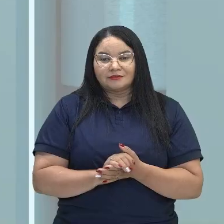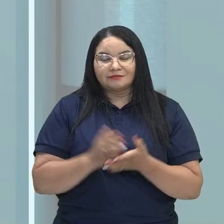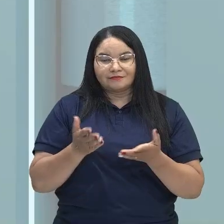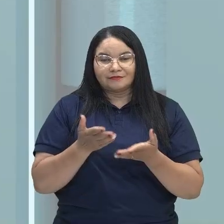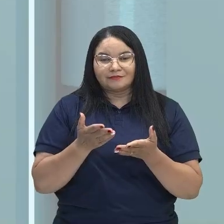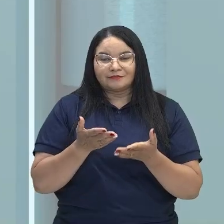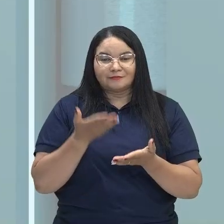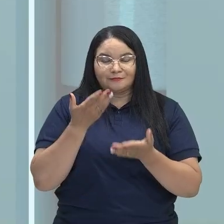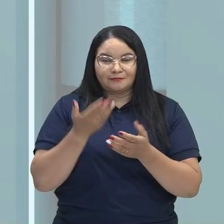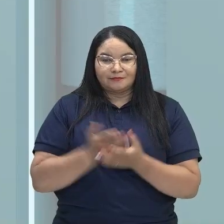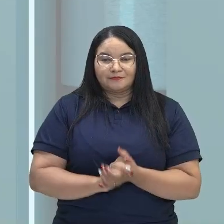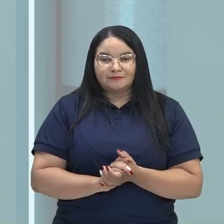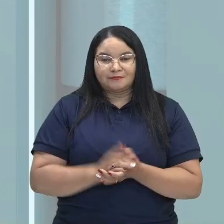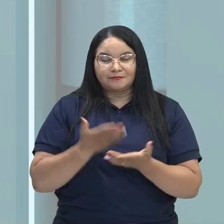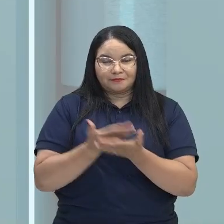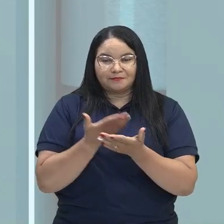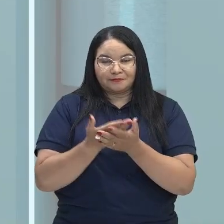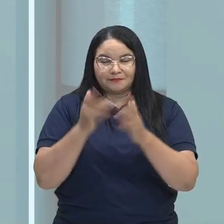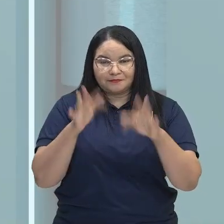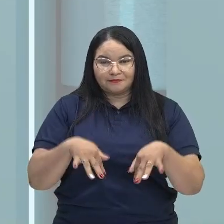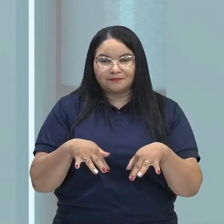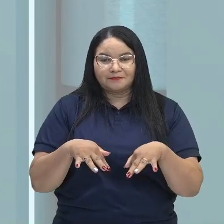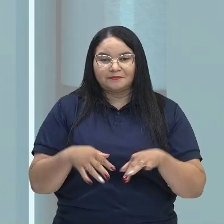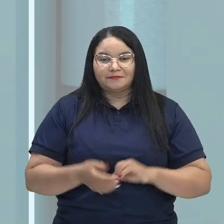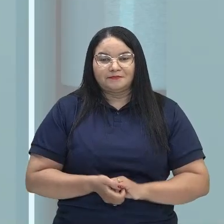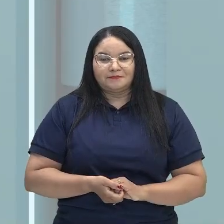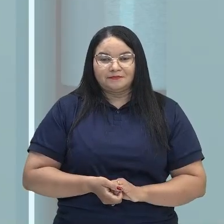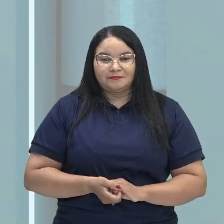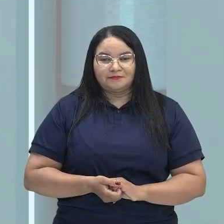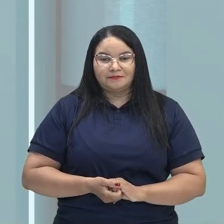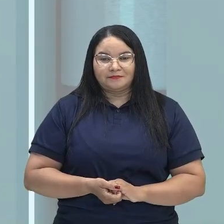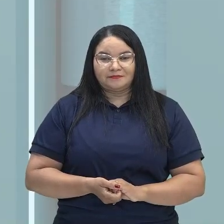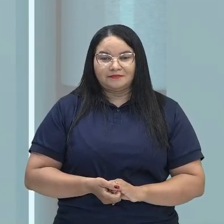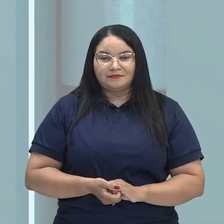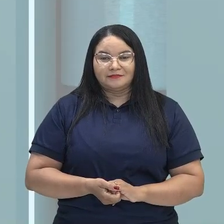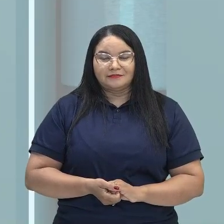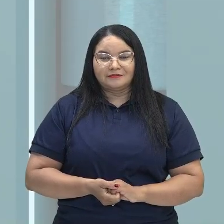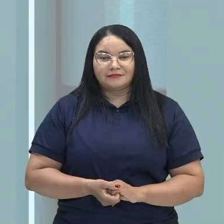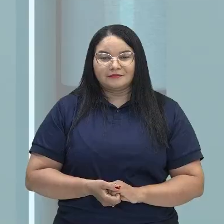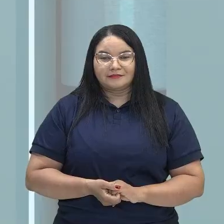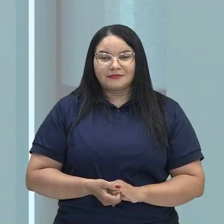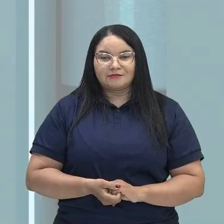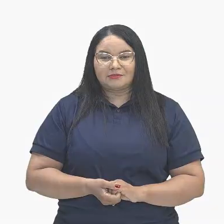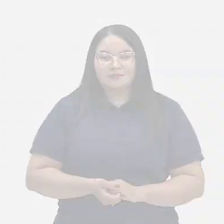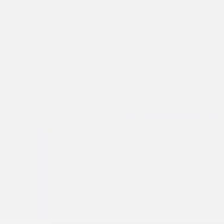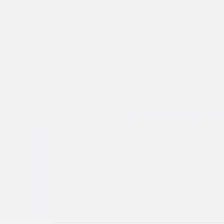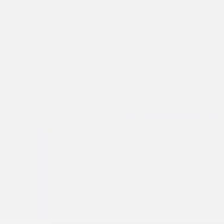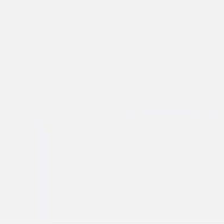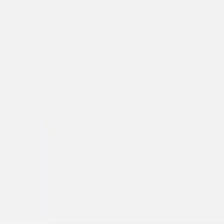Então, terminamos nossa aula e até uma próxima oportunidade.